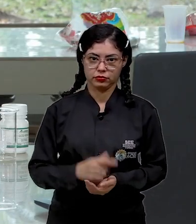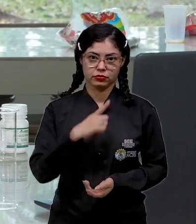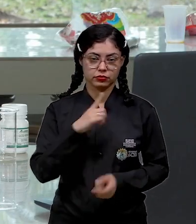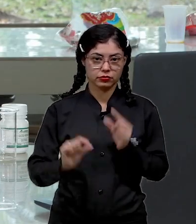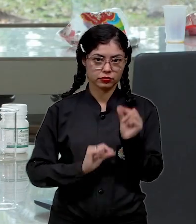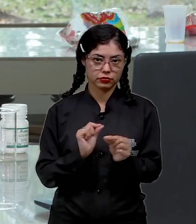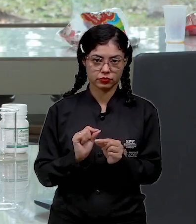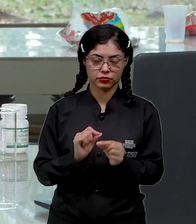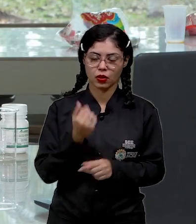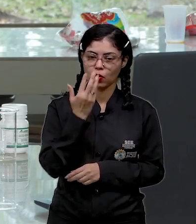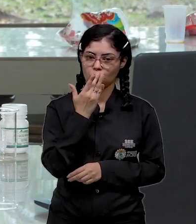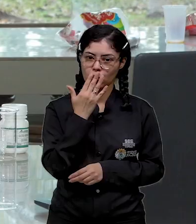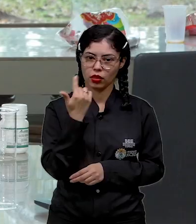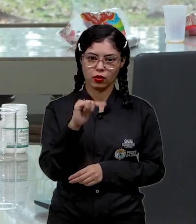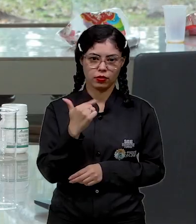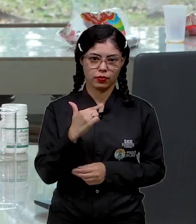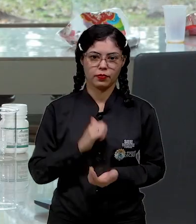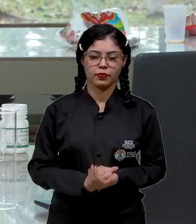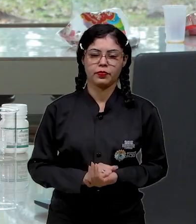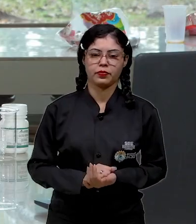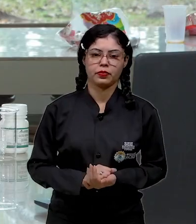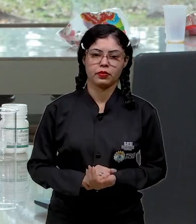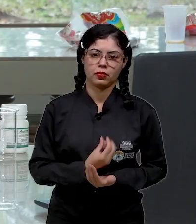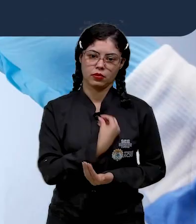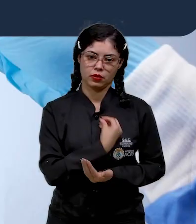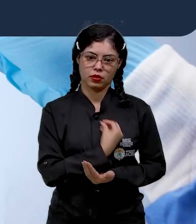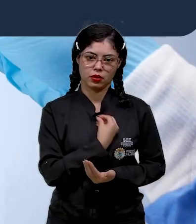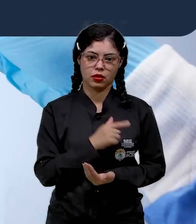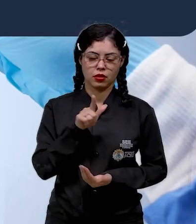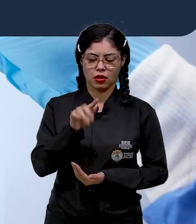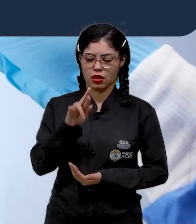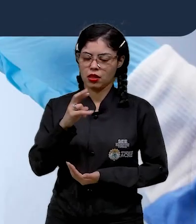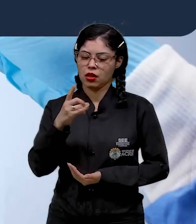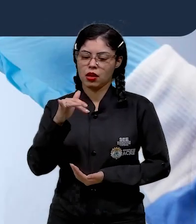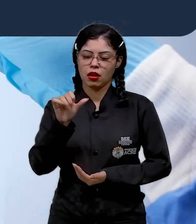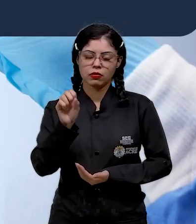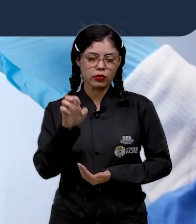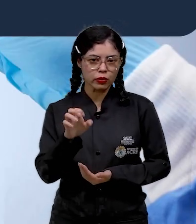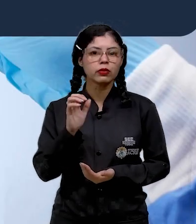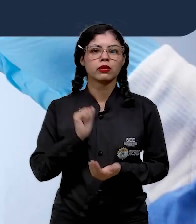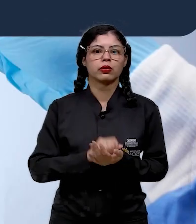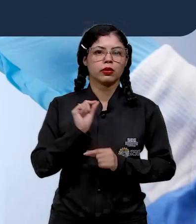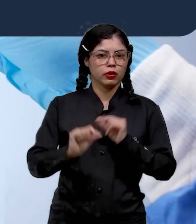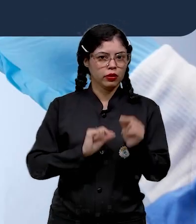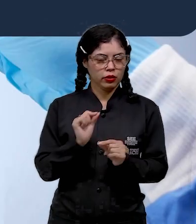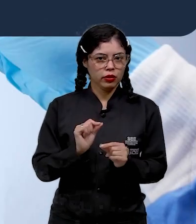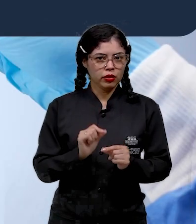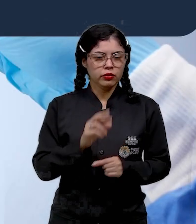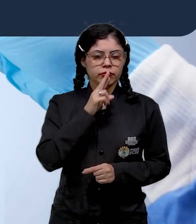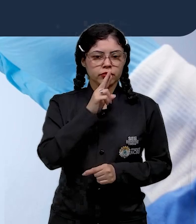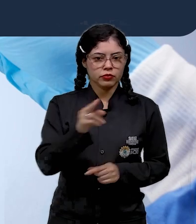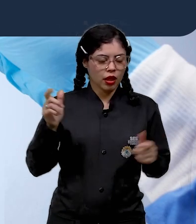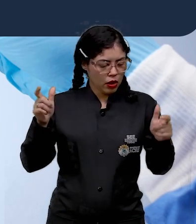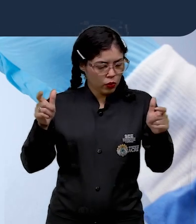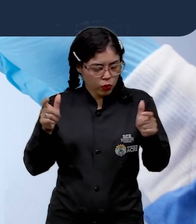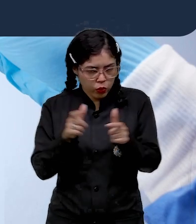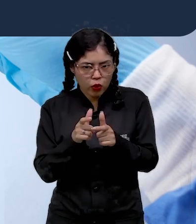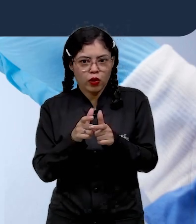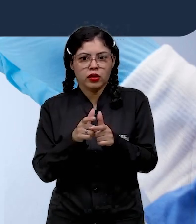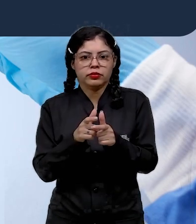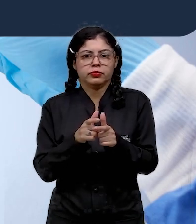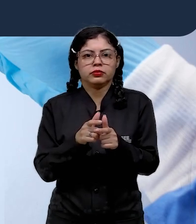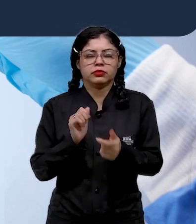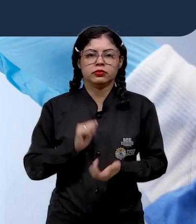ela incolor. Em presença ali da glicose, que vai ser o quê? Ele vai ser um agente redutor. O azul de metileno ele vai